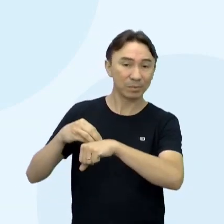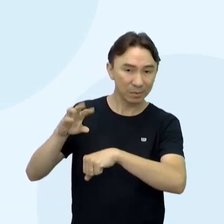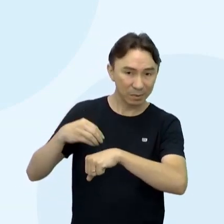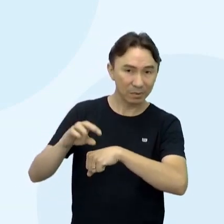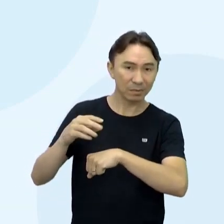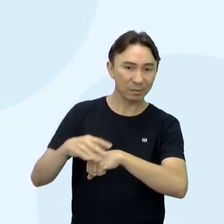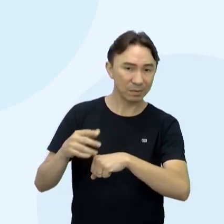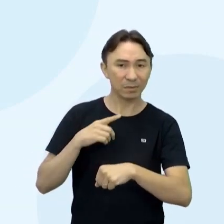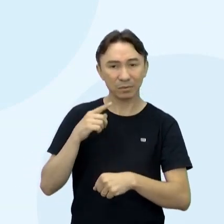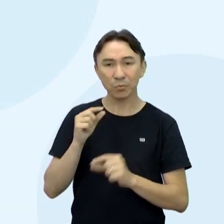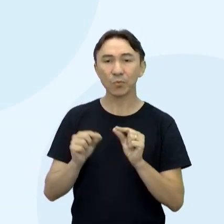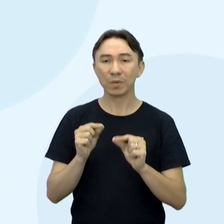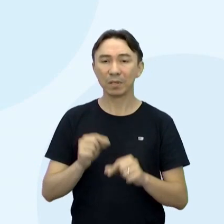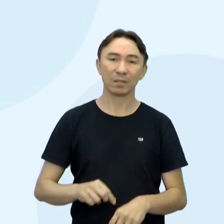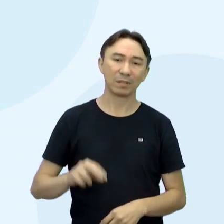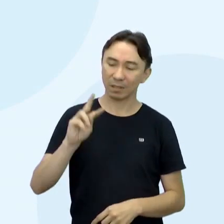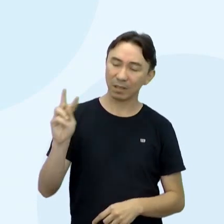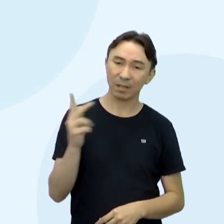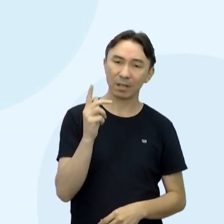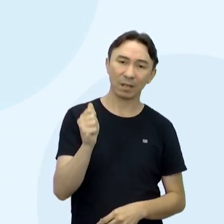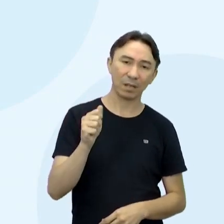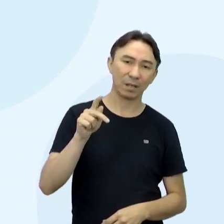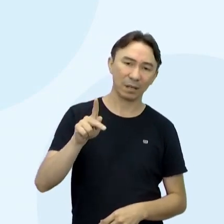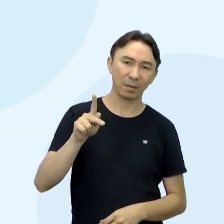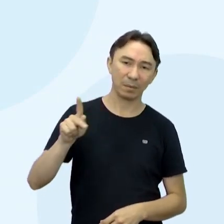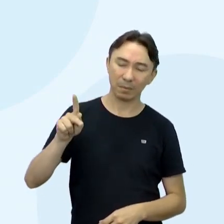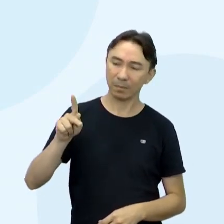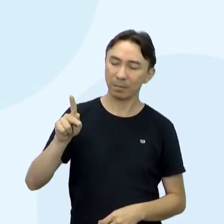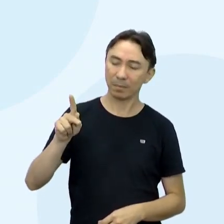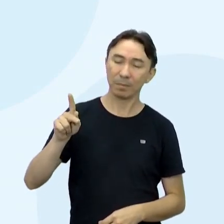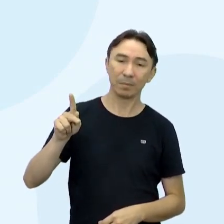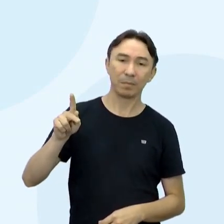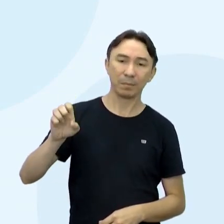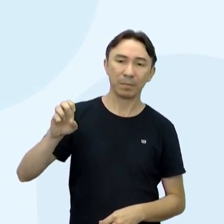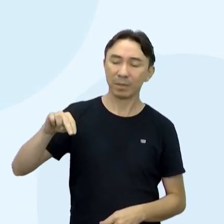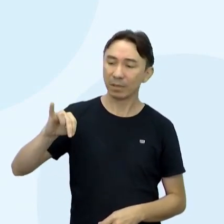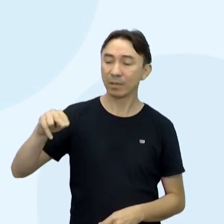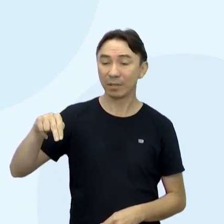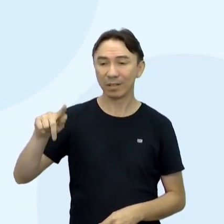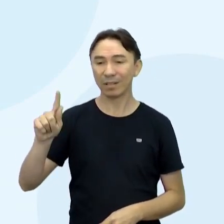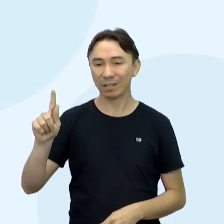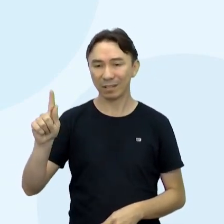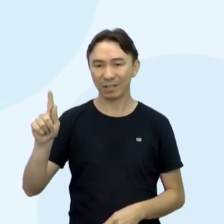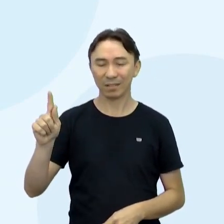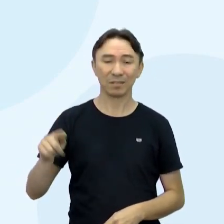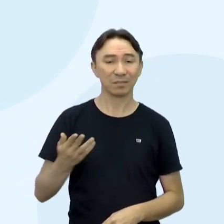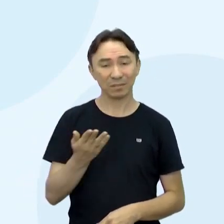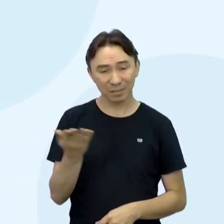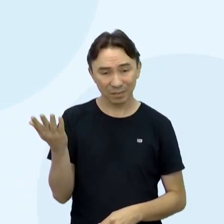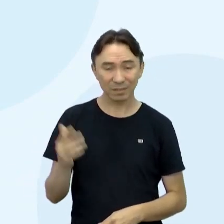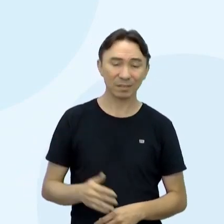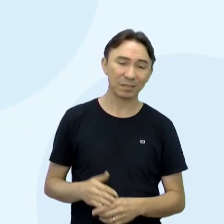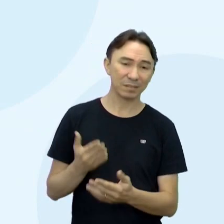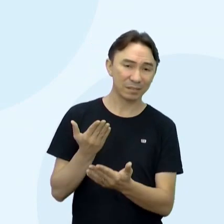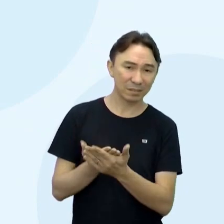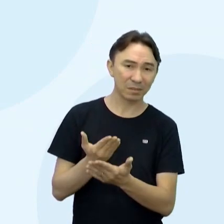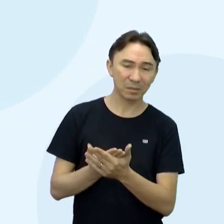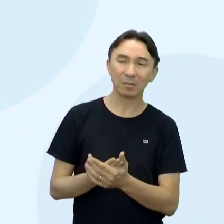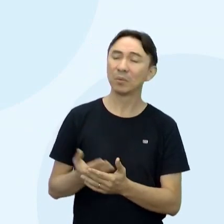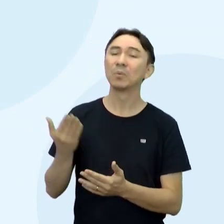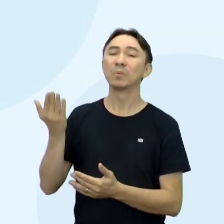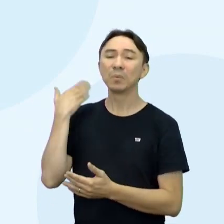vem toda uma referência também para que vocês possam estudar o que foi o movimento